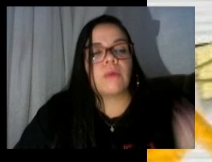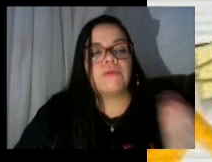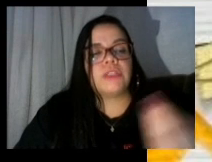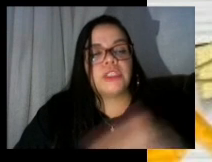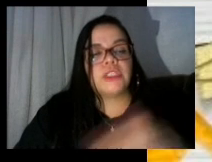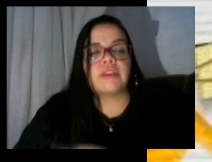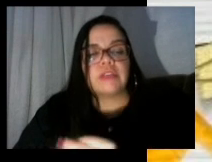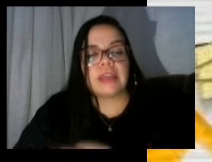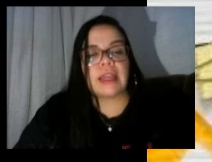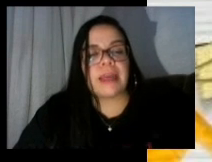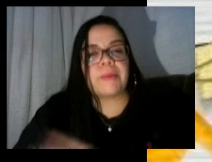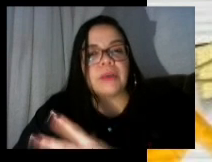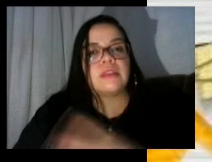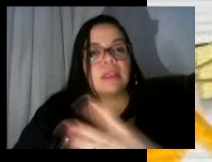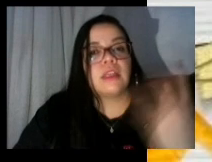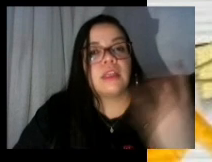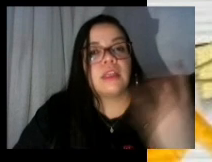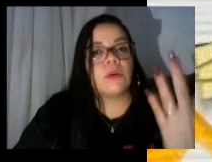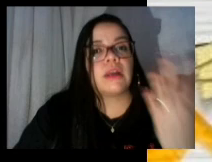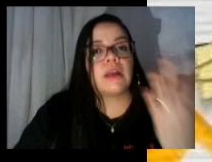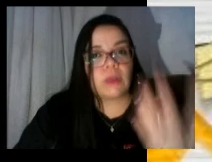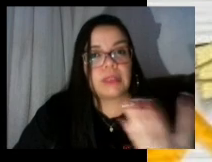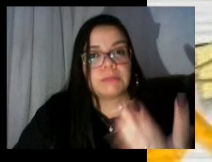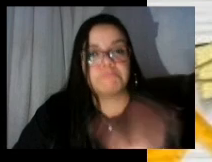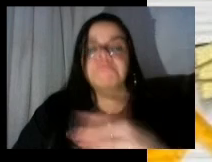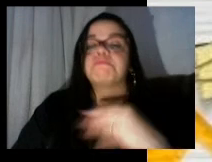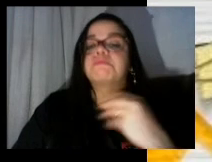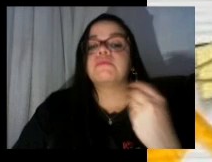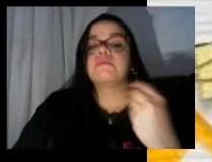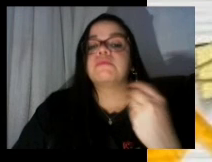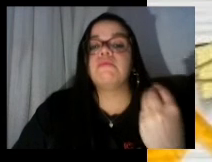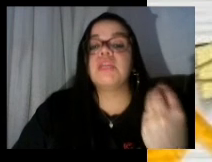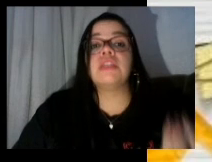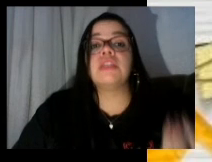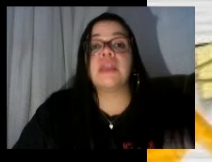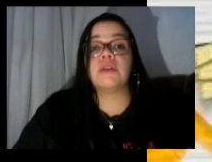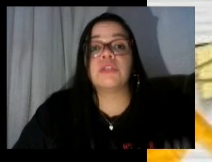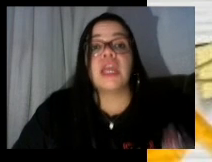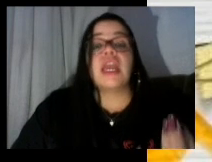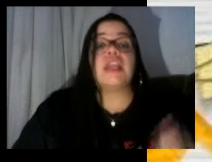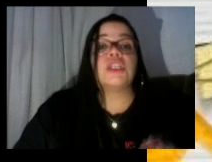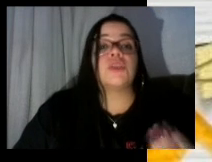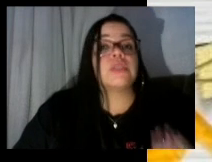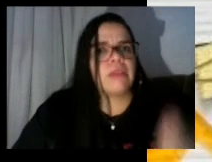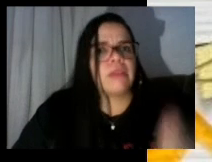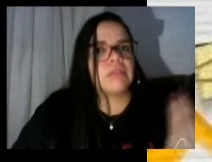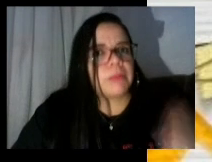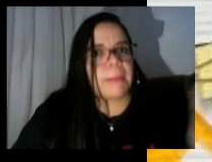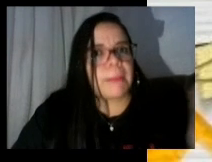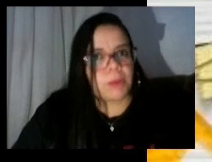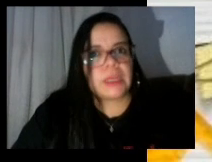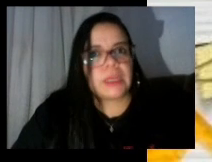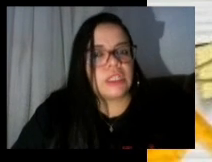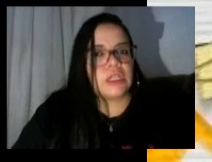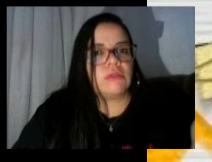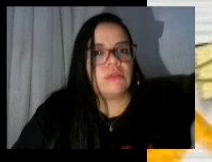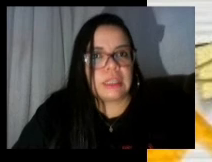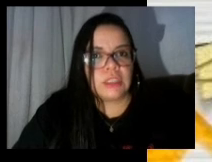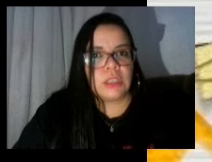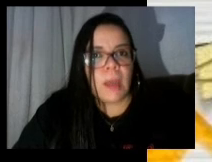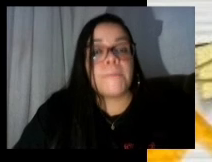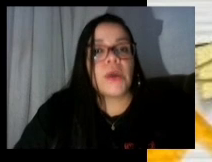religião vigente naquela época aqui seria a religião católica. E os negros, eles trouxeram também a própria